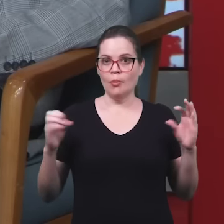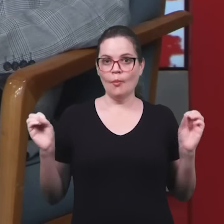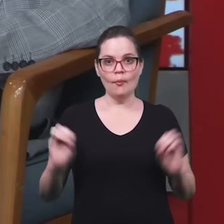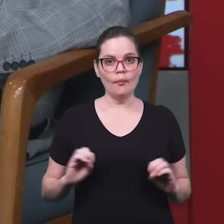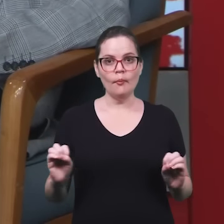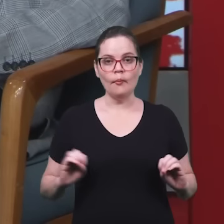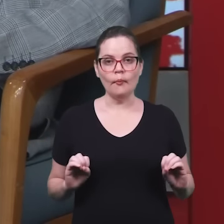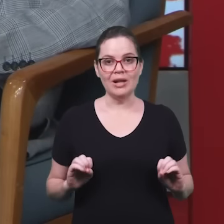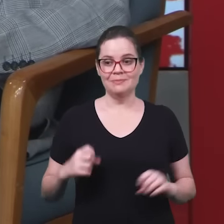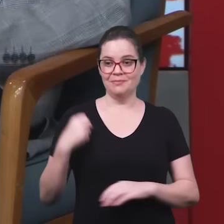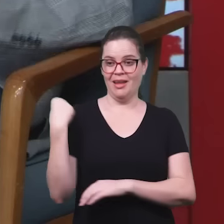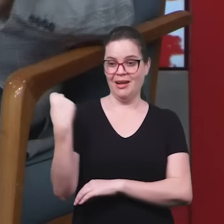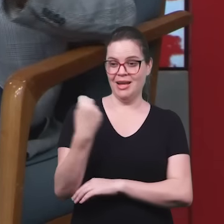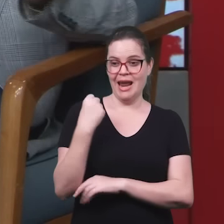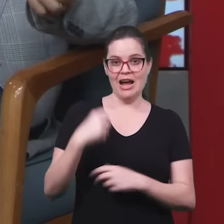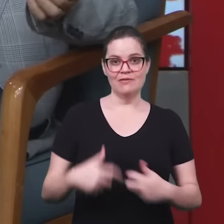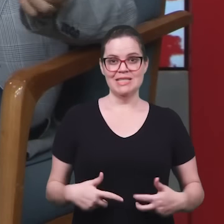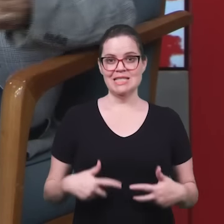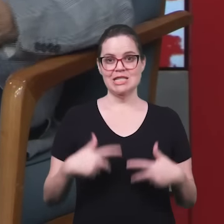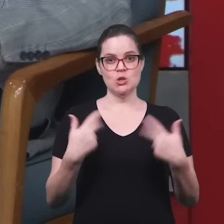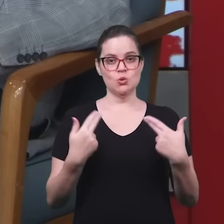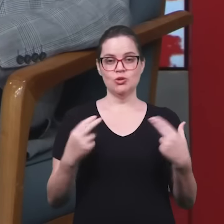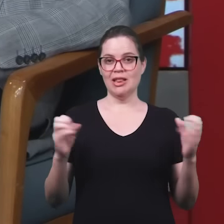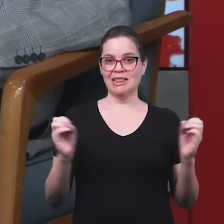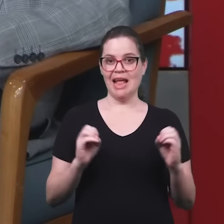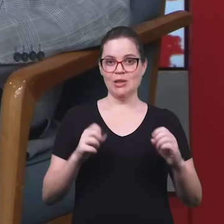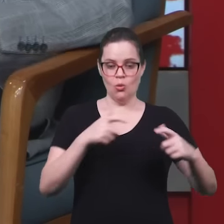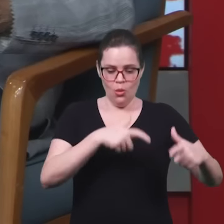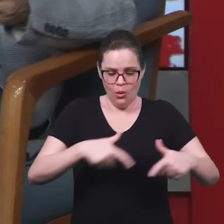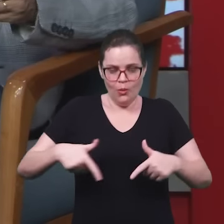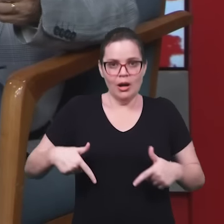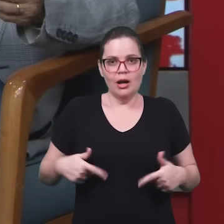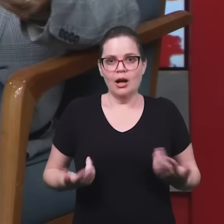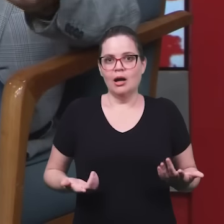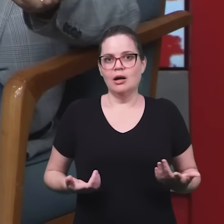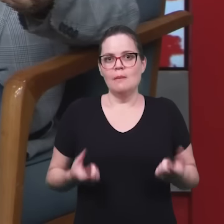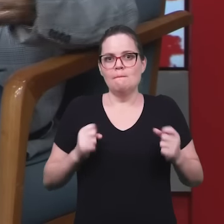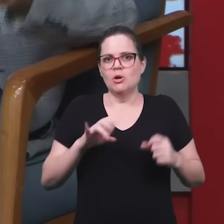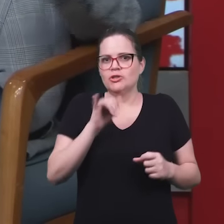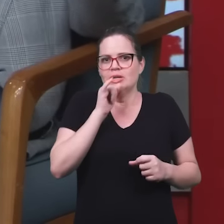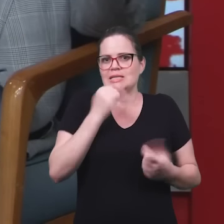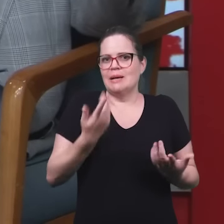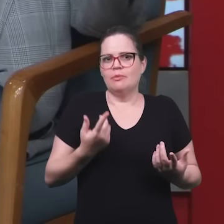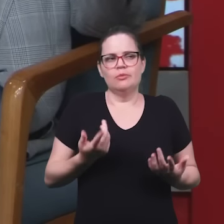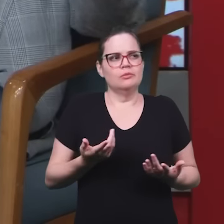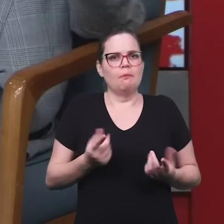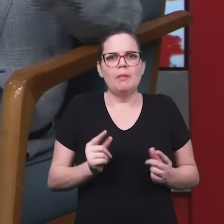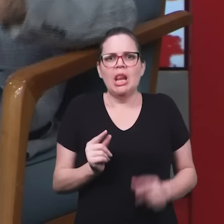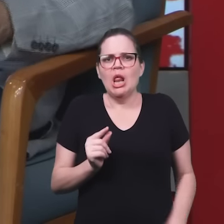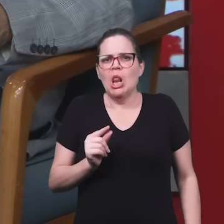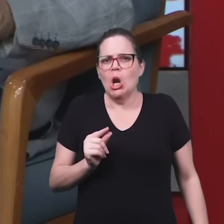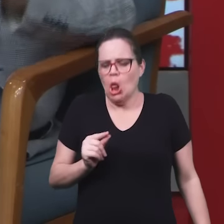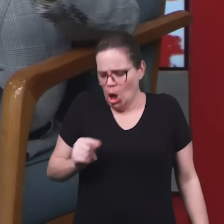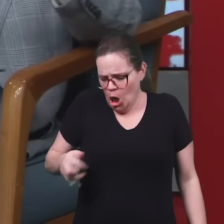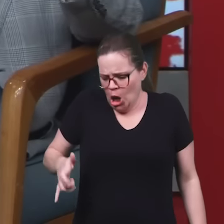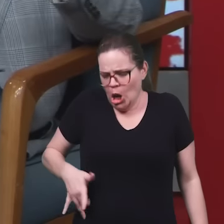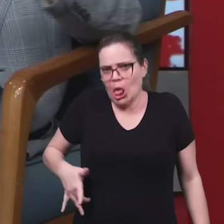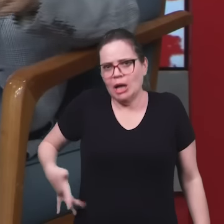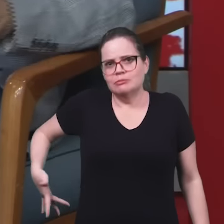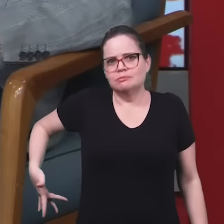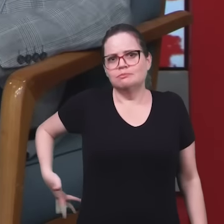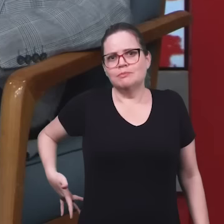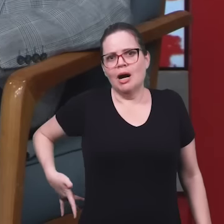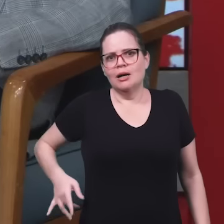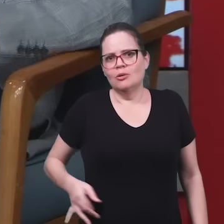ocorrer naquela parte do corpo, talvez uma coisa tão pequena, já falei aqui nos programas anteriores, você vai lá,